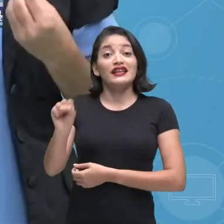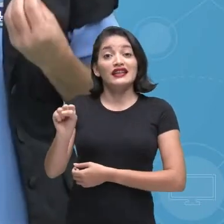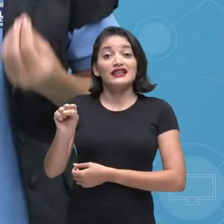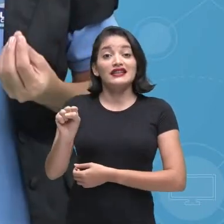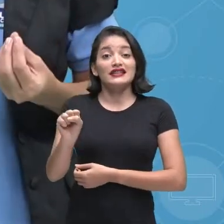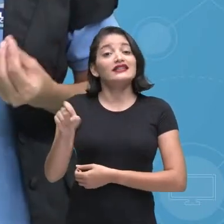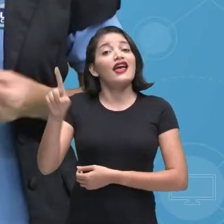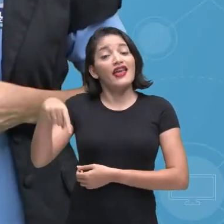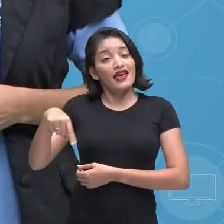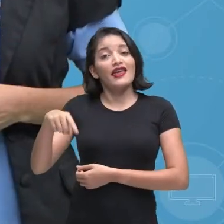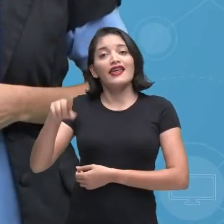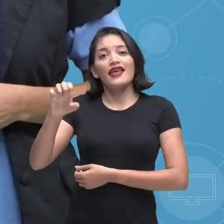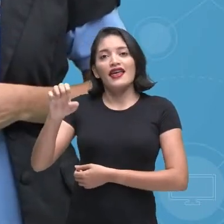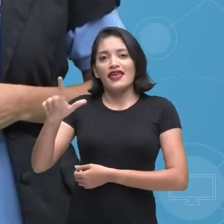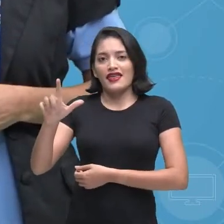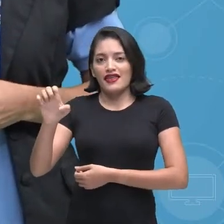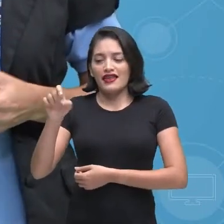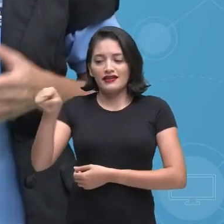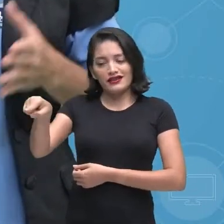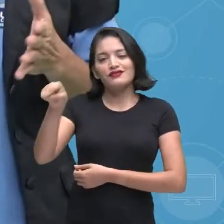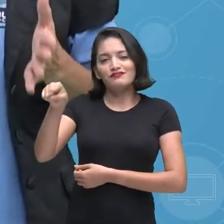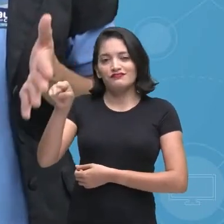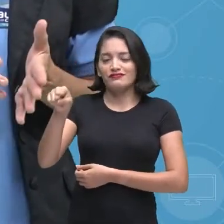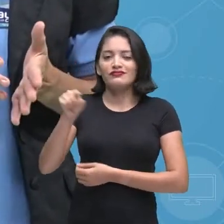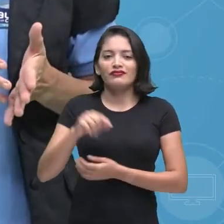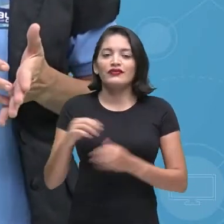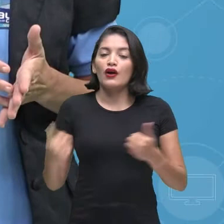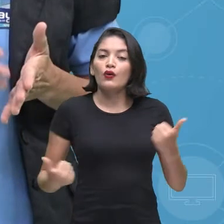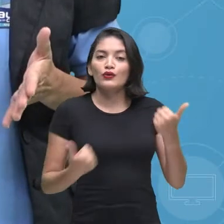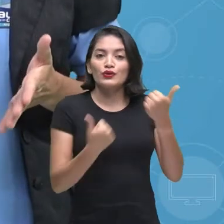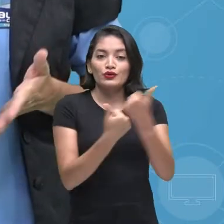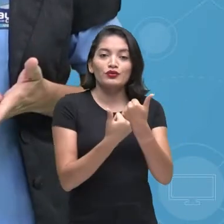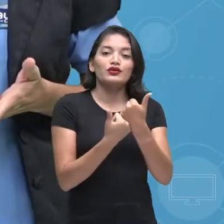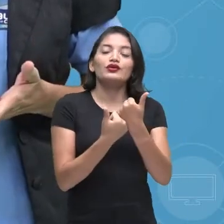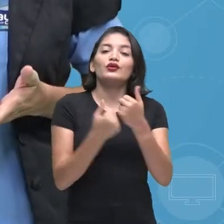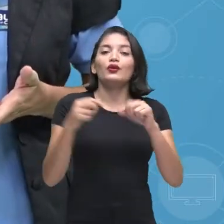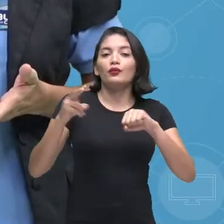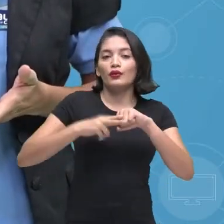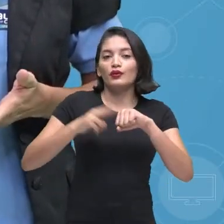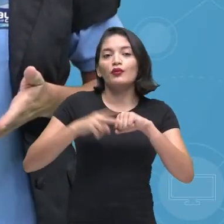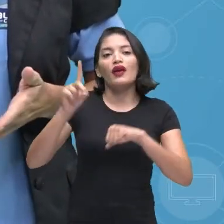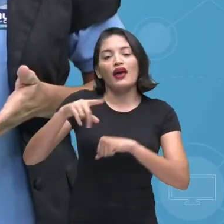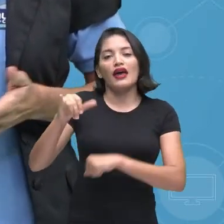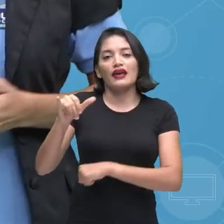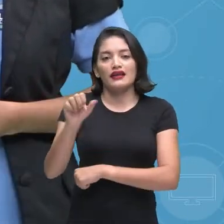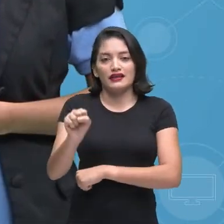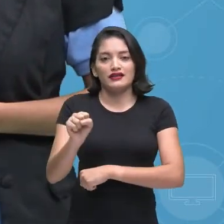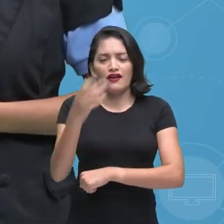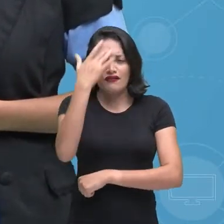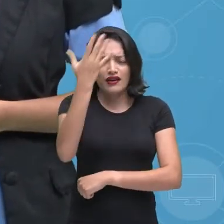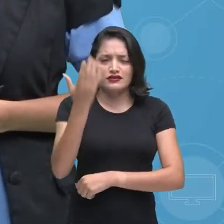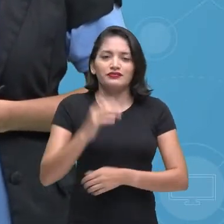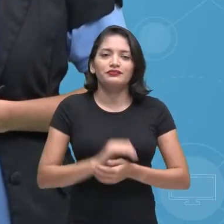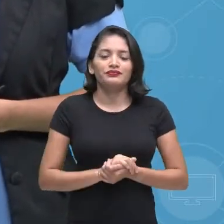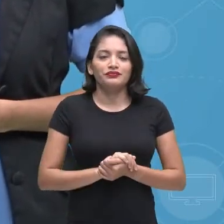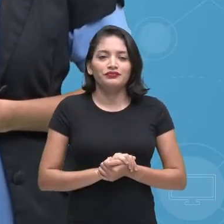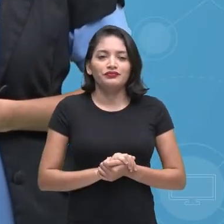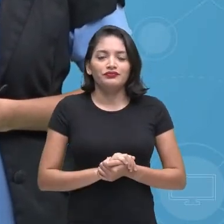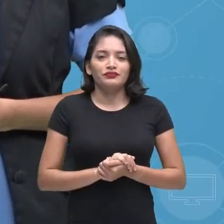some a ele He is from a pena se eu for substituição por um pronome seria aqui é ele próxima